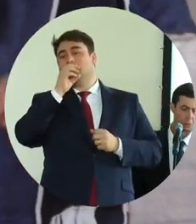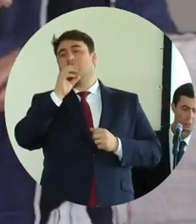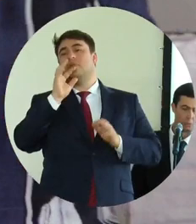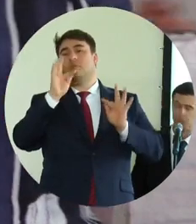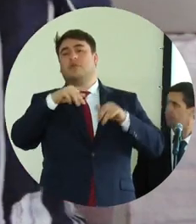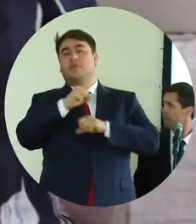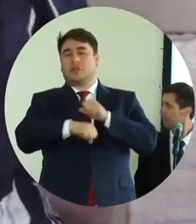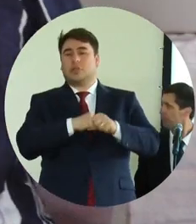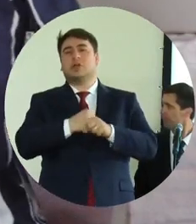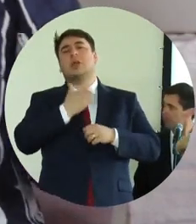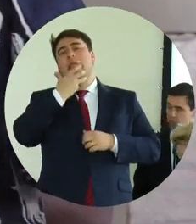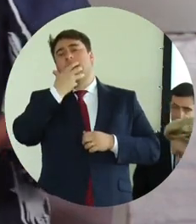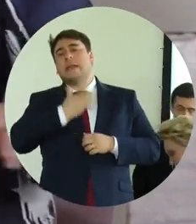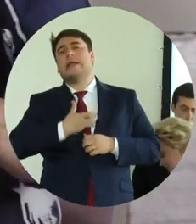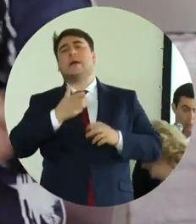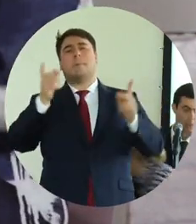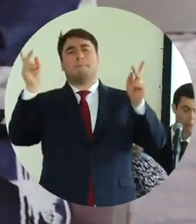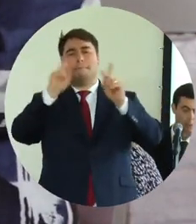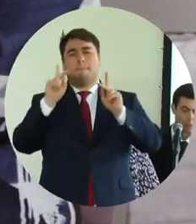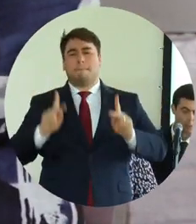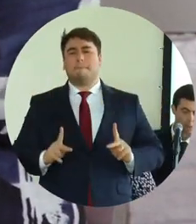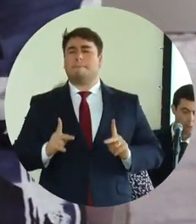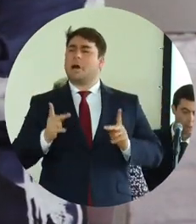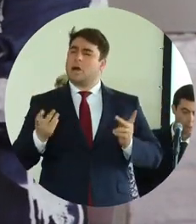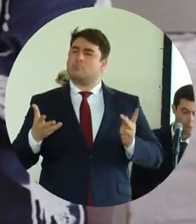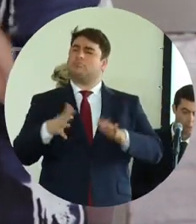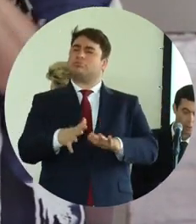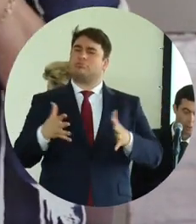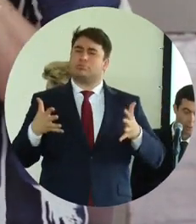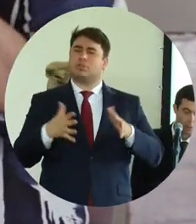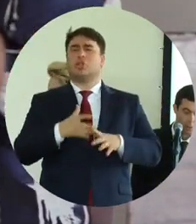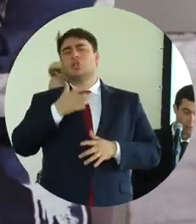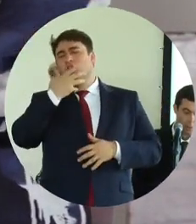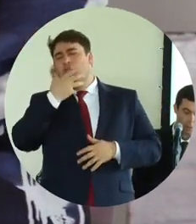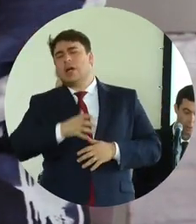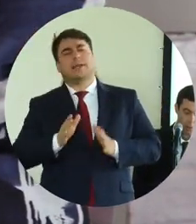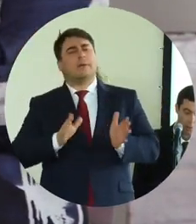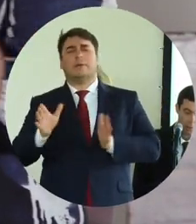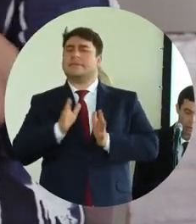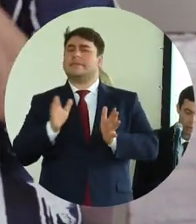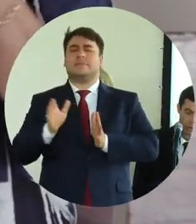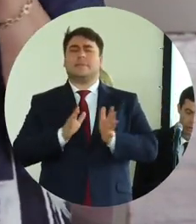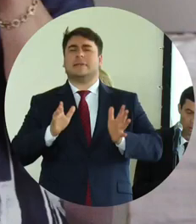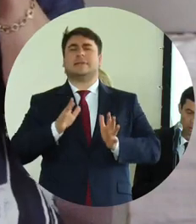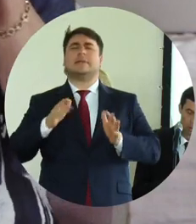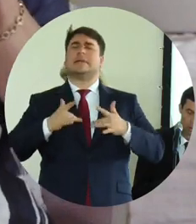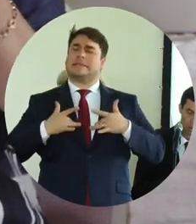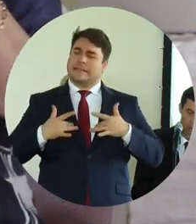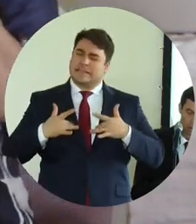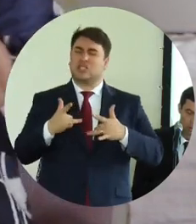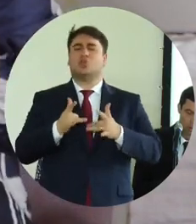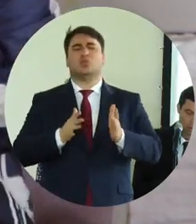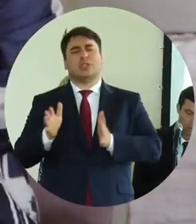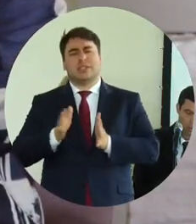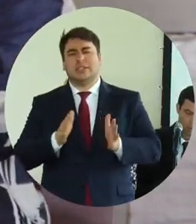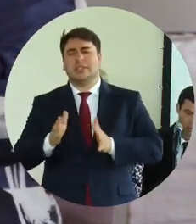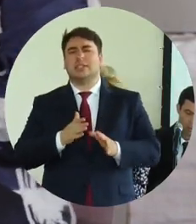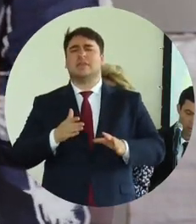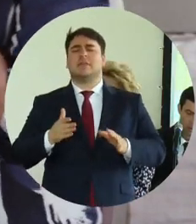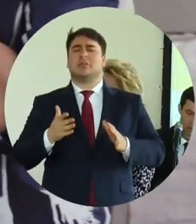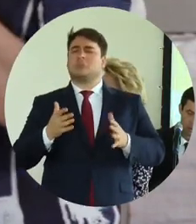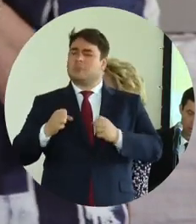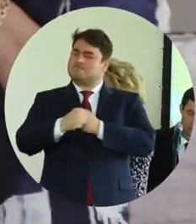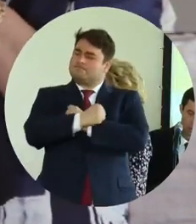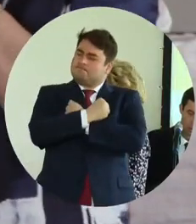todos. Um Natal cheio de paz, cheio de inclusão. O Natal da acessibilidade, das atitudes acessíveis, do abraço